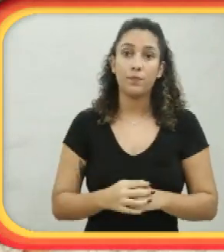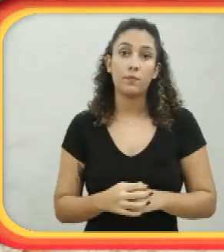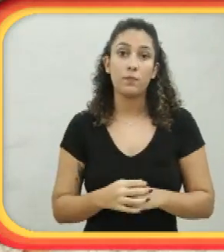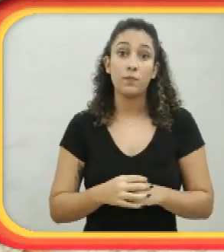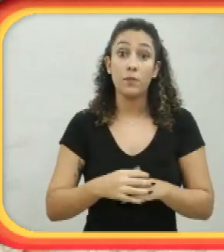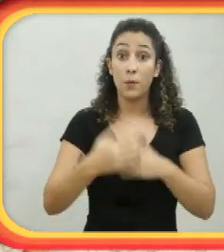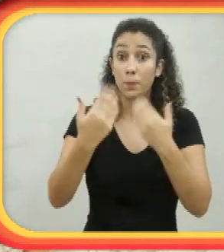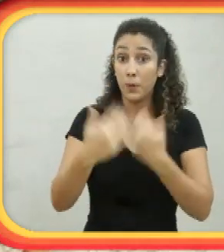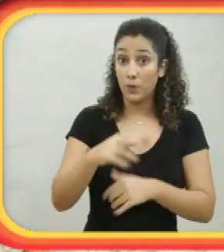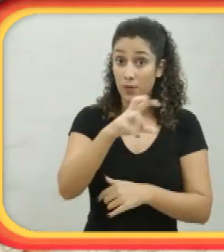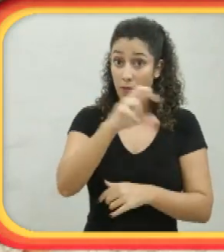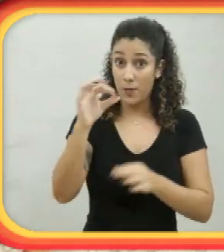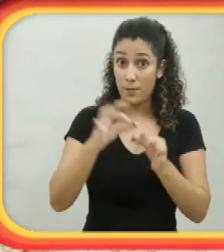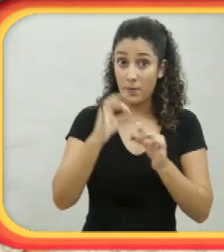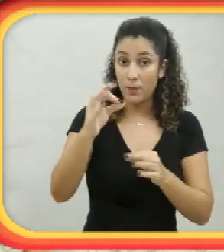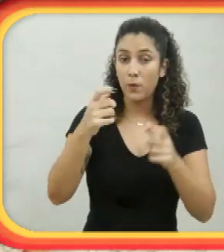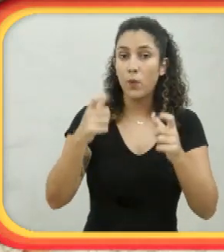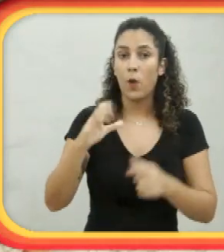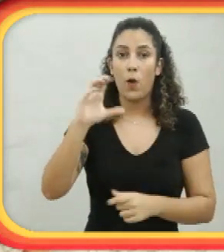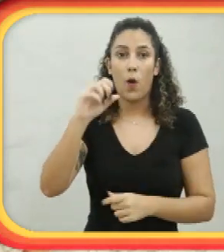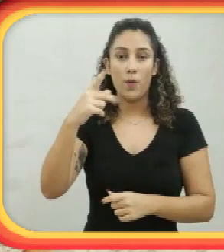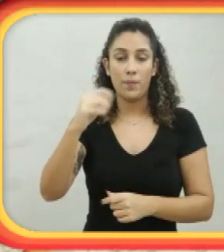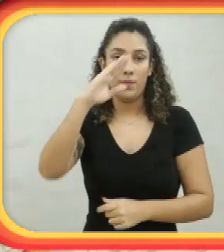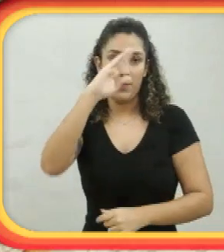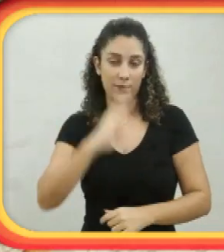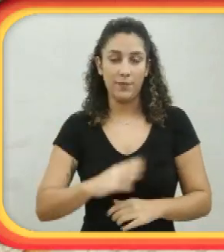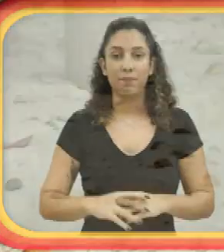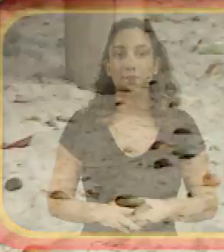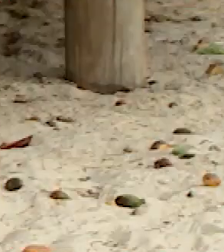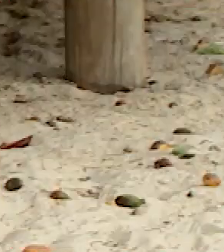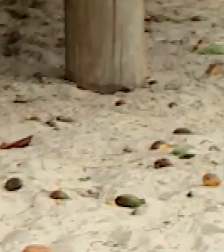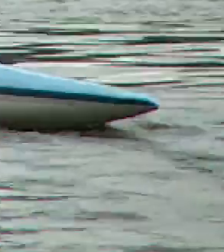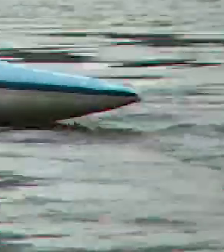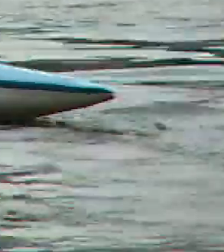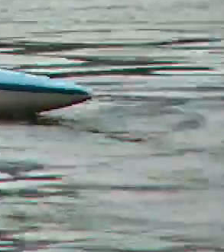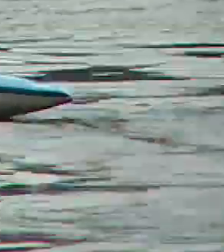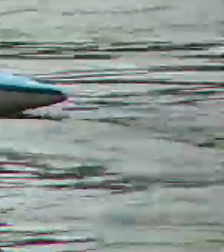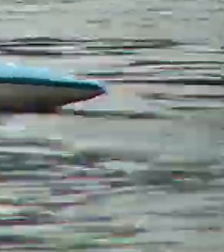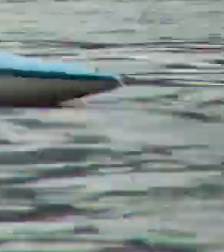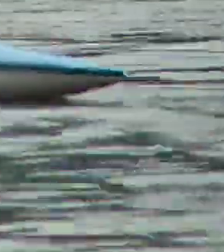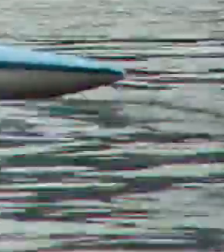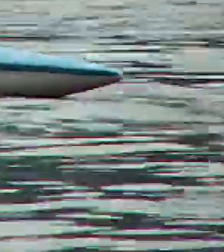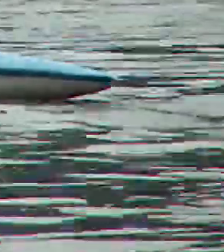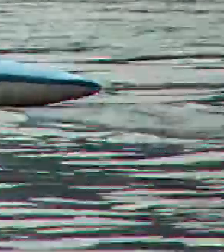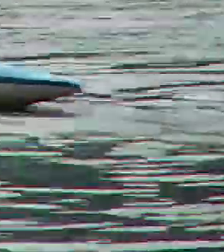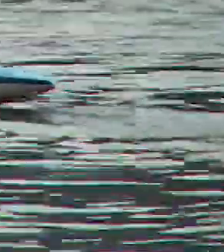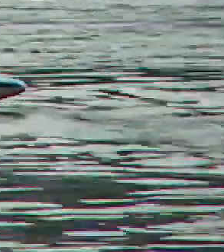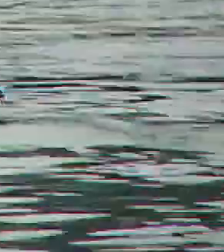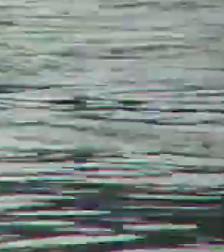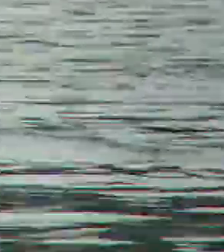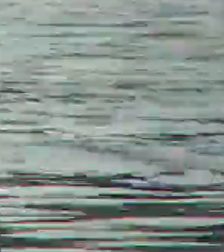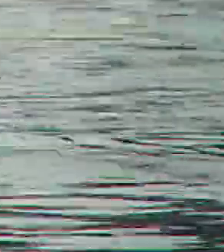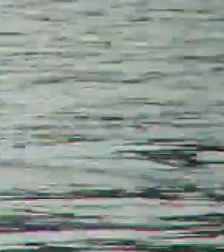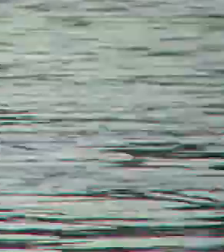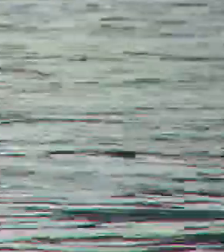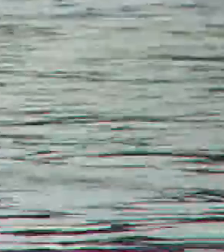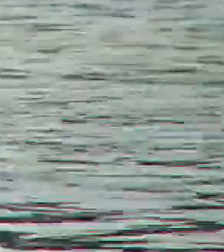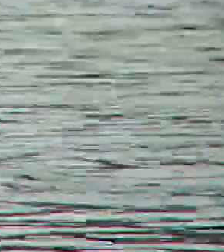200 metros e em segundo lugar na prova de 500 metros na Copa Brasil. William rema na direção de embarcações.